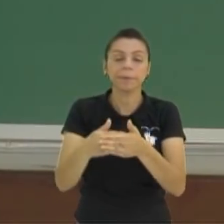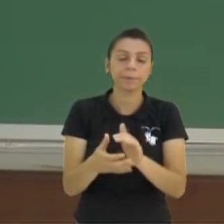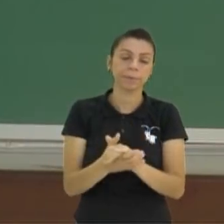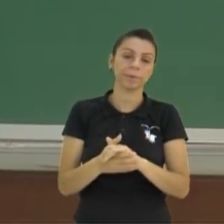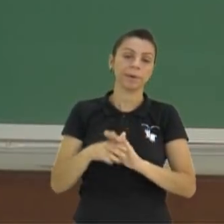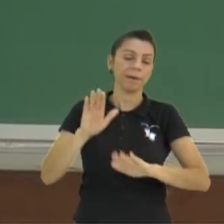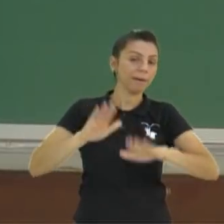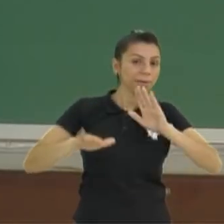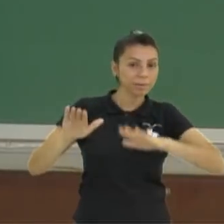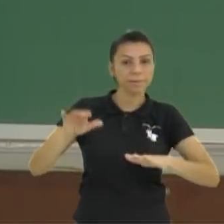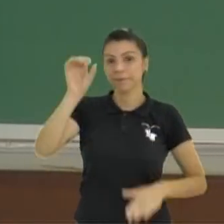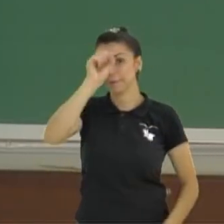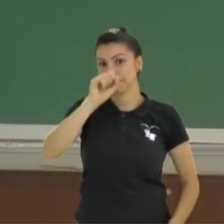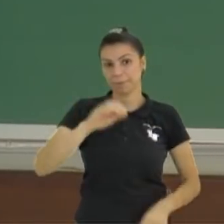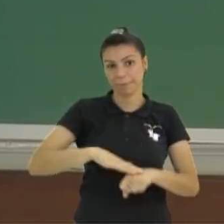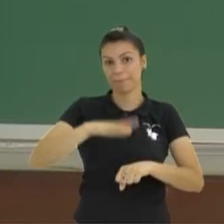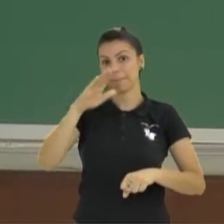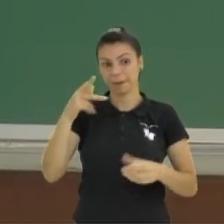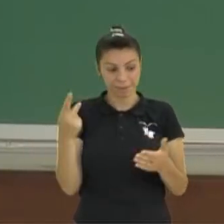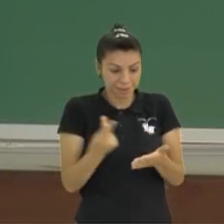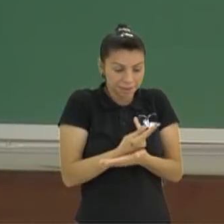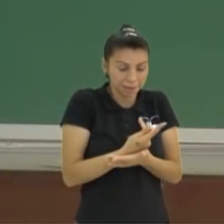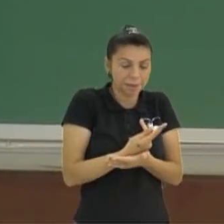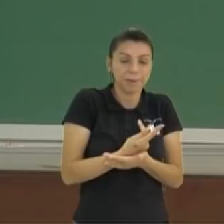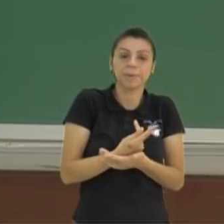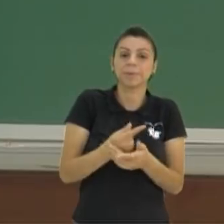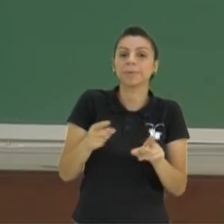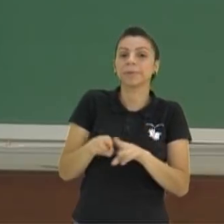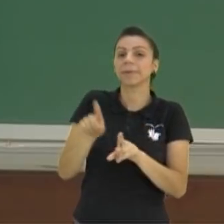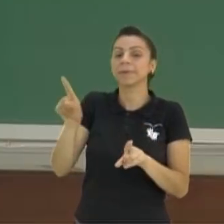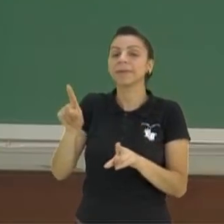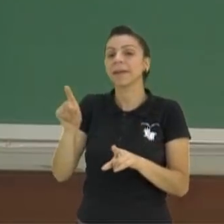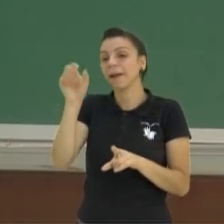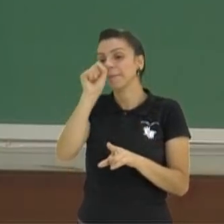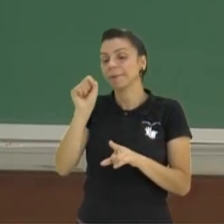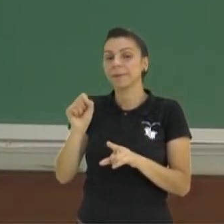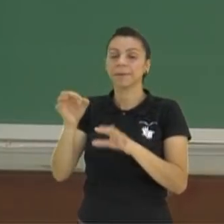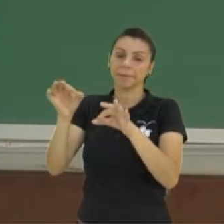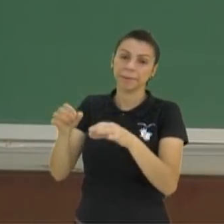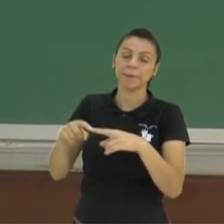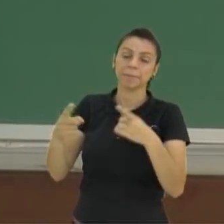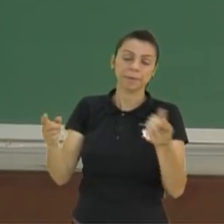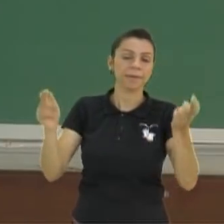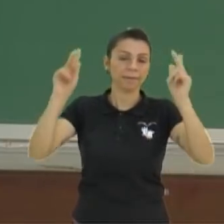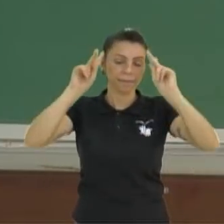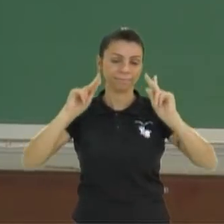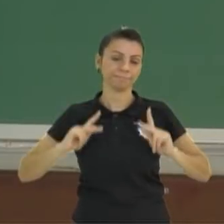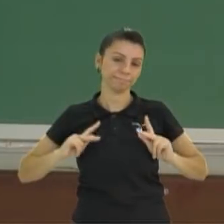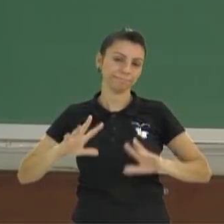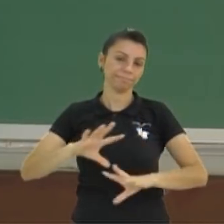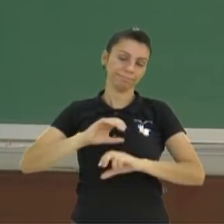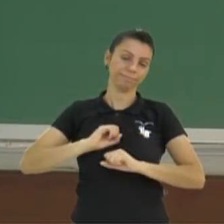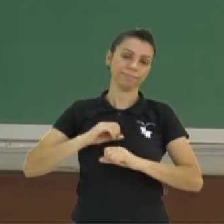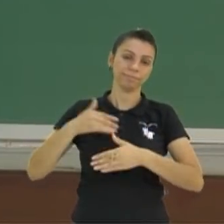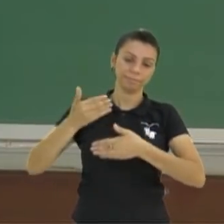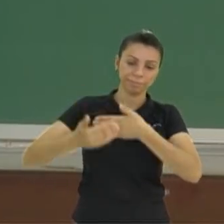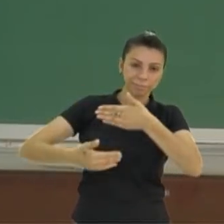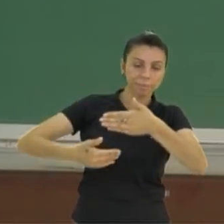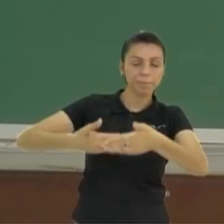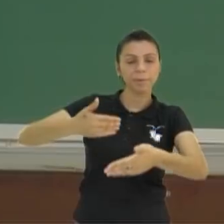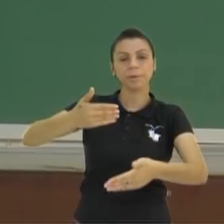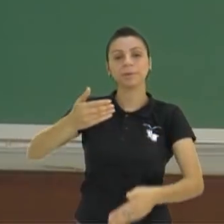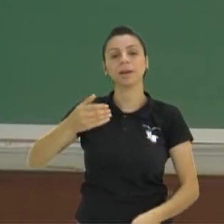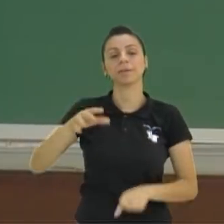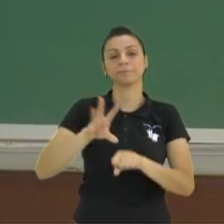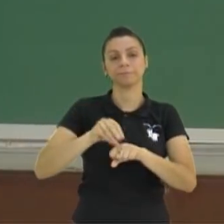mais com o que erramos do que aquilo que acertamos. Faz parte da humanidade, no nosso processo de